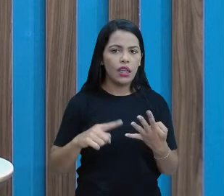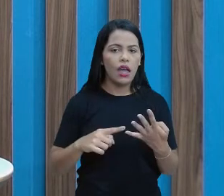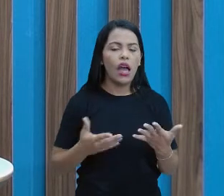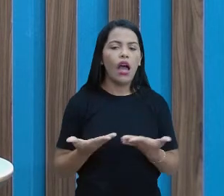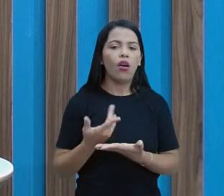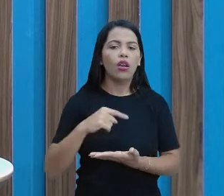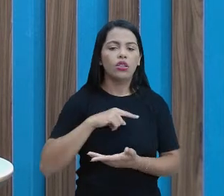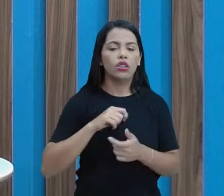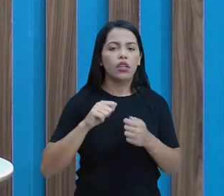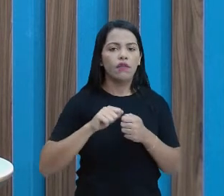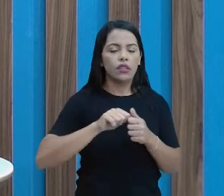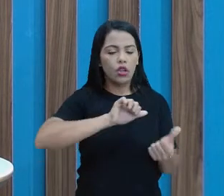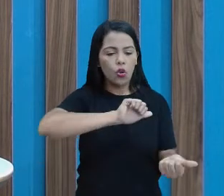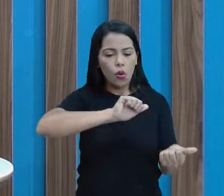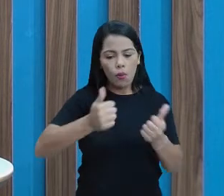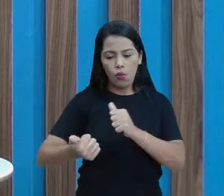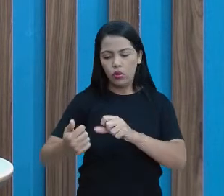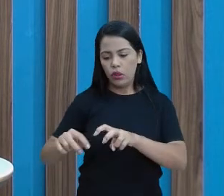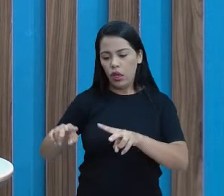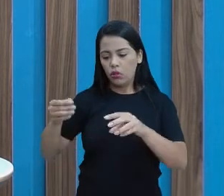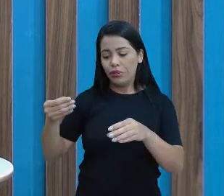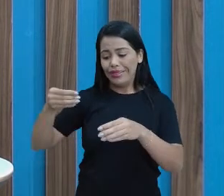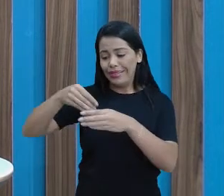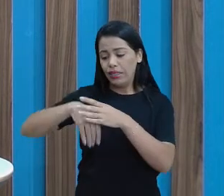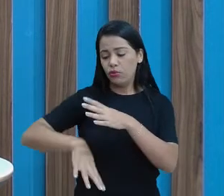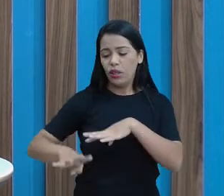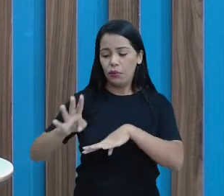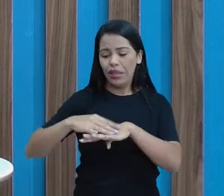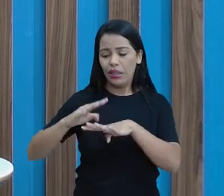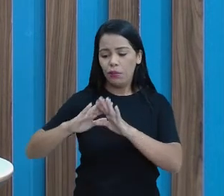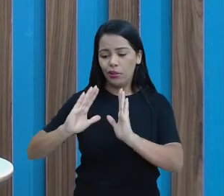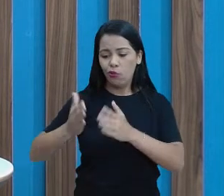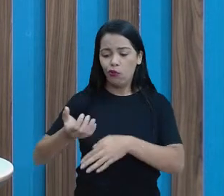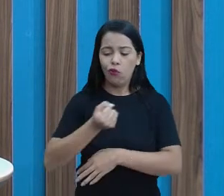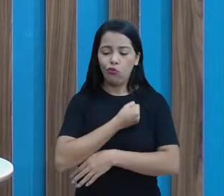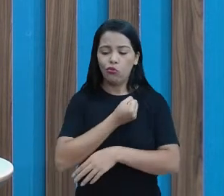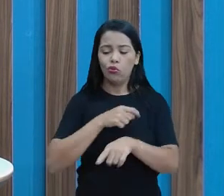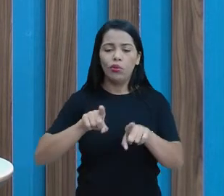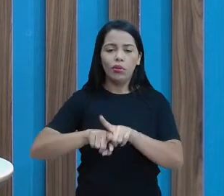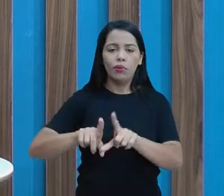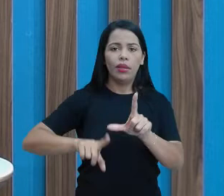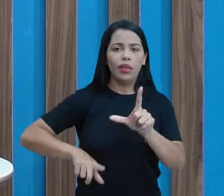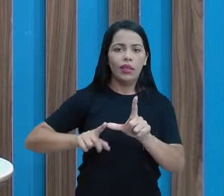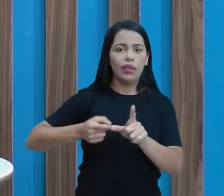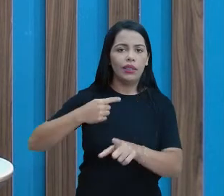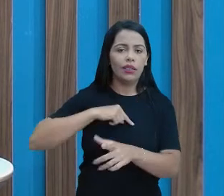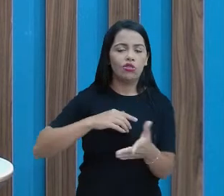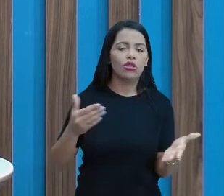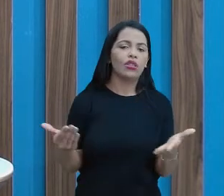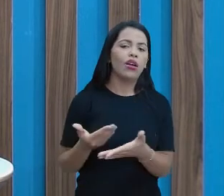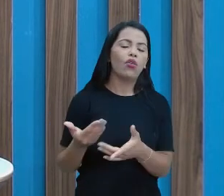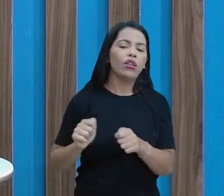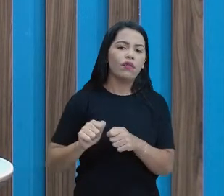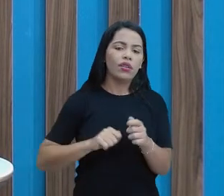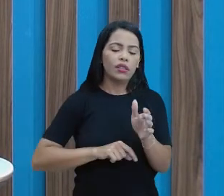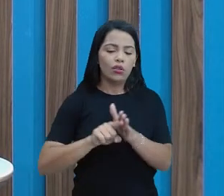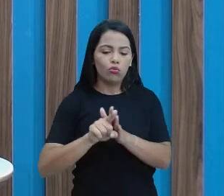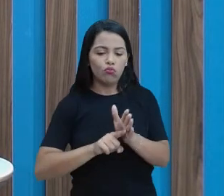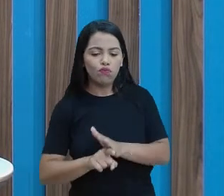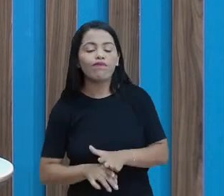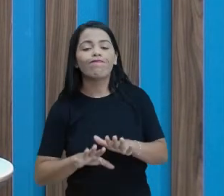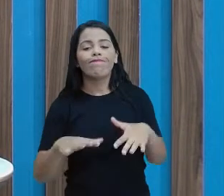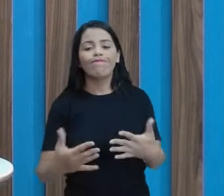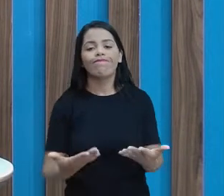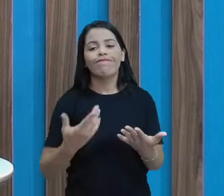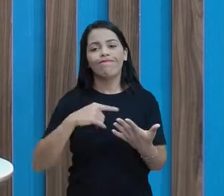algo matemático, certo? Em algo voltado para os números e as letras, certo? Que estamos analisando, certo? Então,